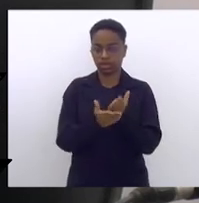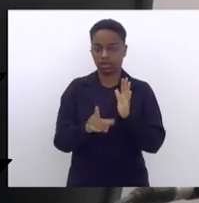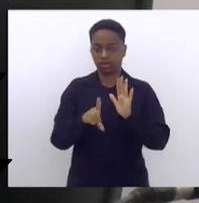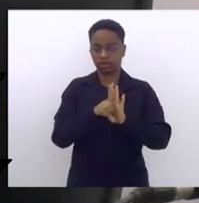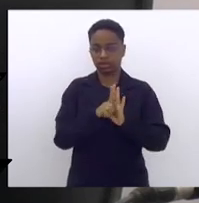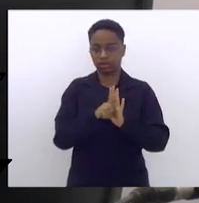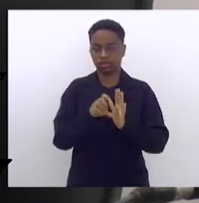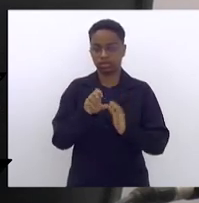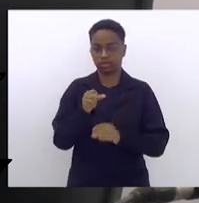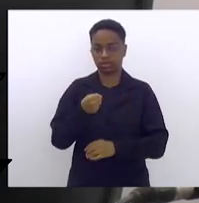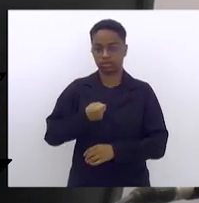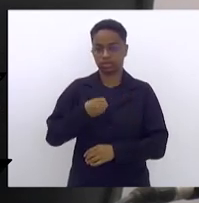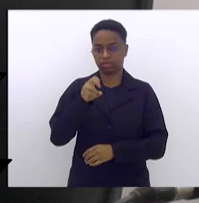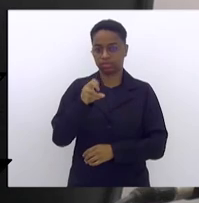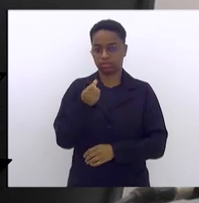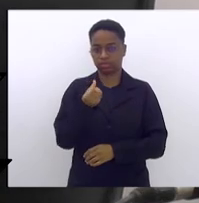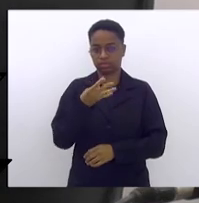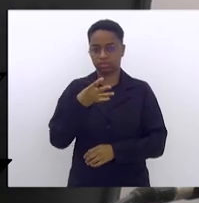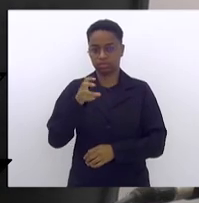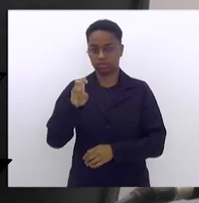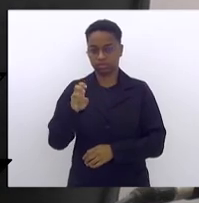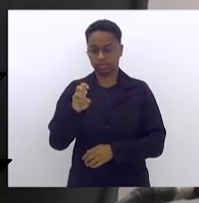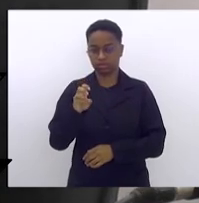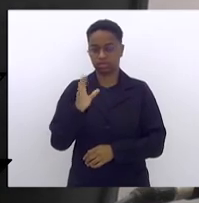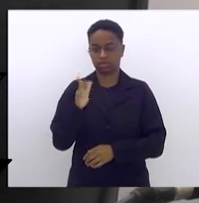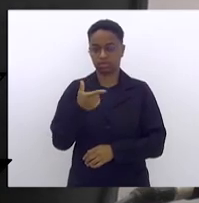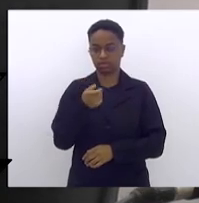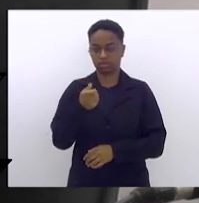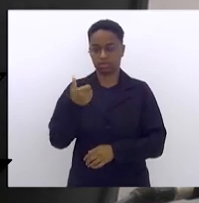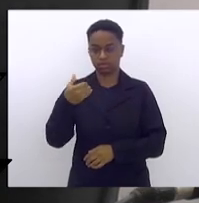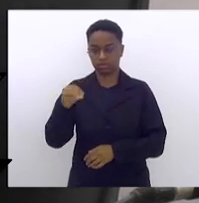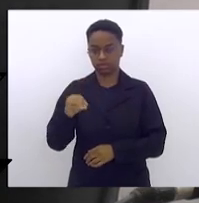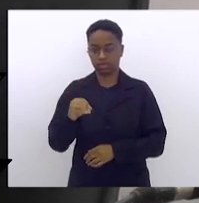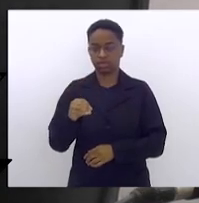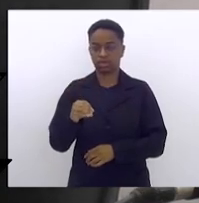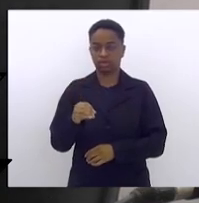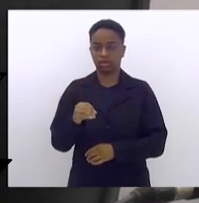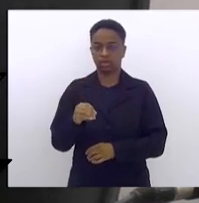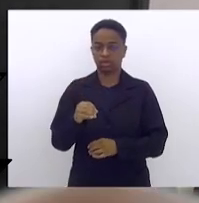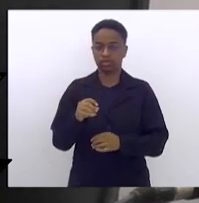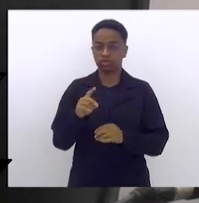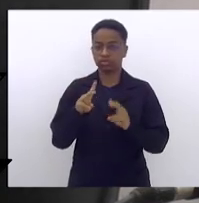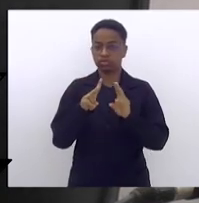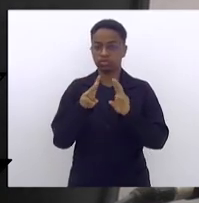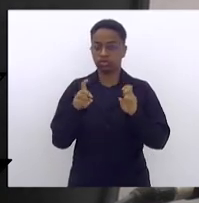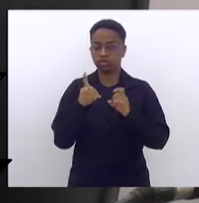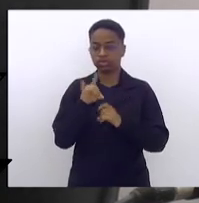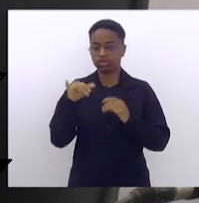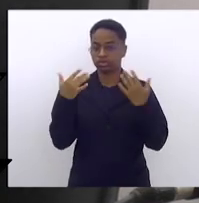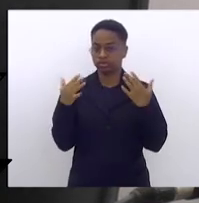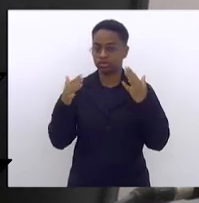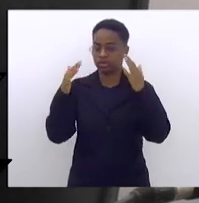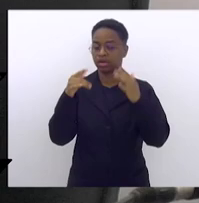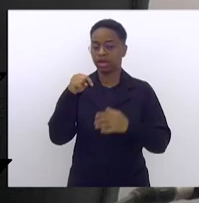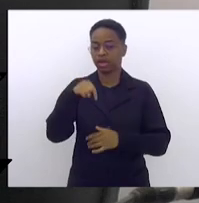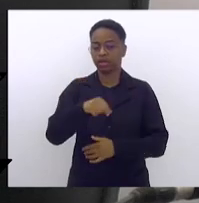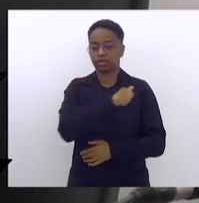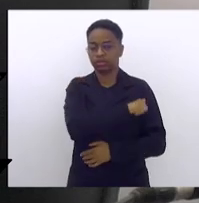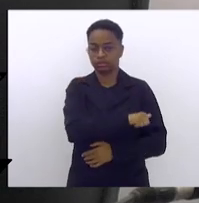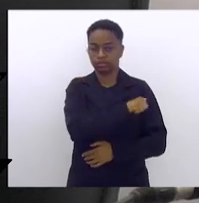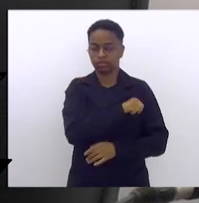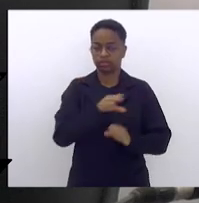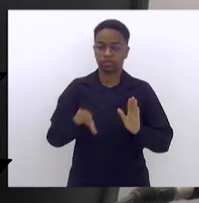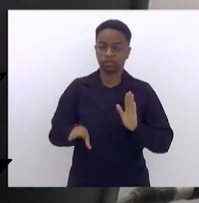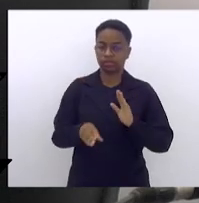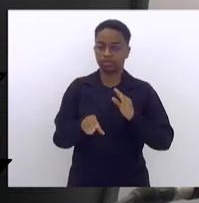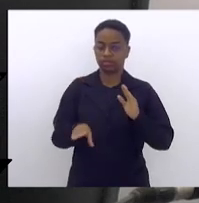nº 5.645, de 6 de janeiro de 2010, que consolida a legislação relativa às datas comemorativas no Estado do Rio de Janeiro, para incluir